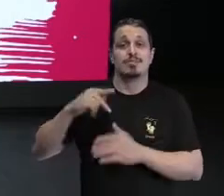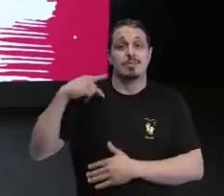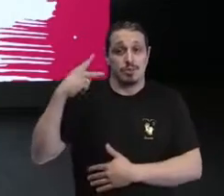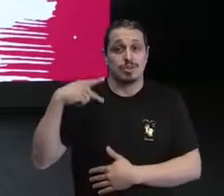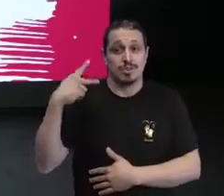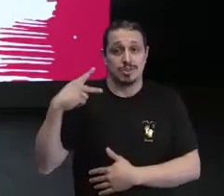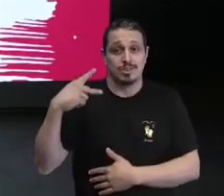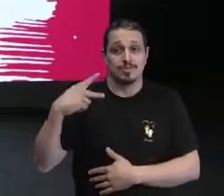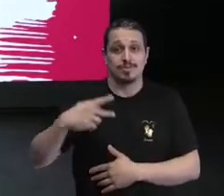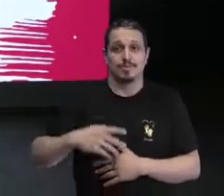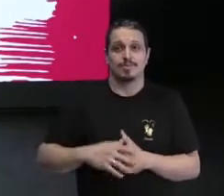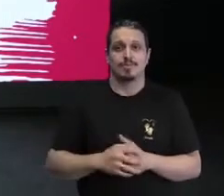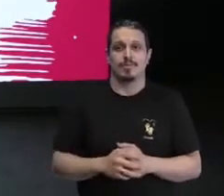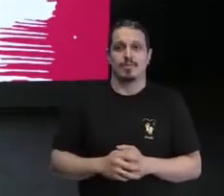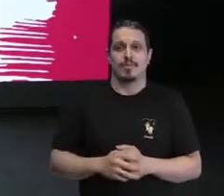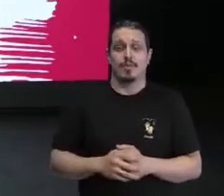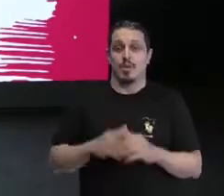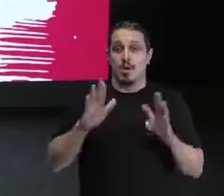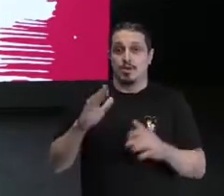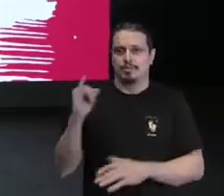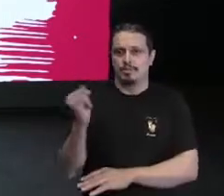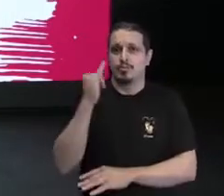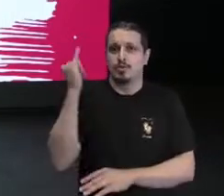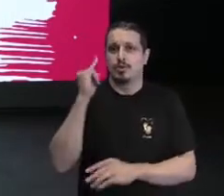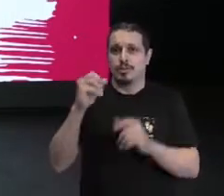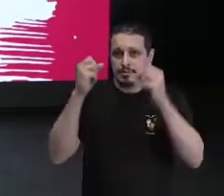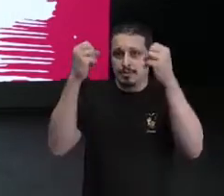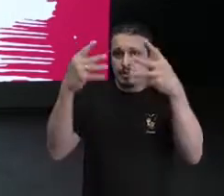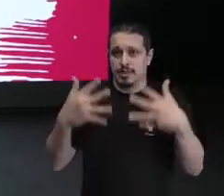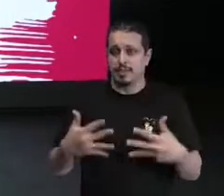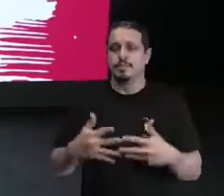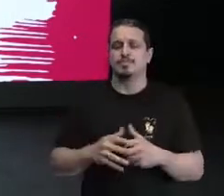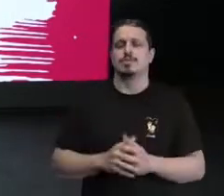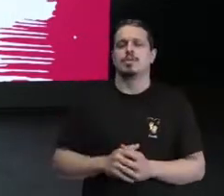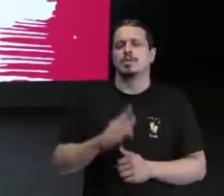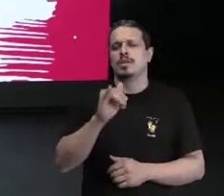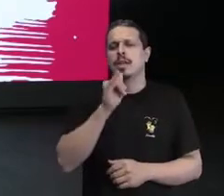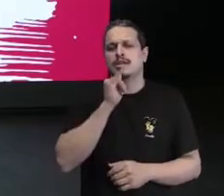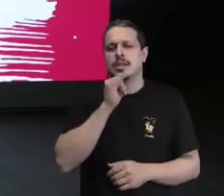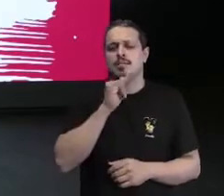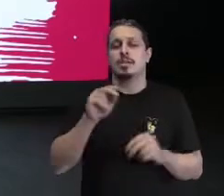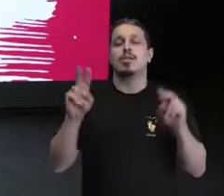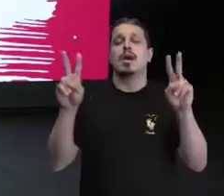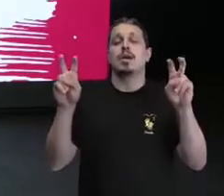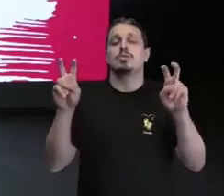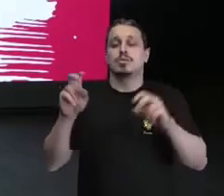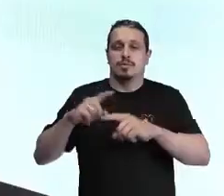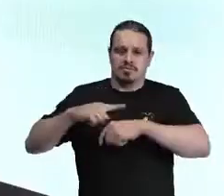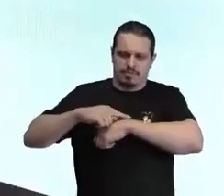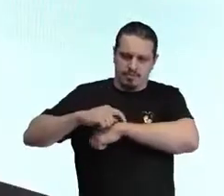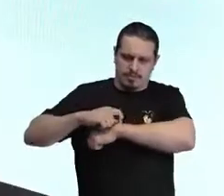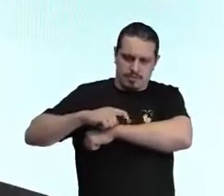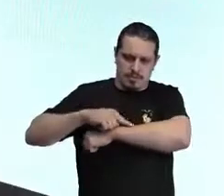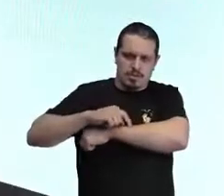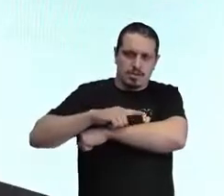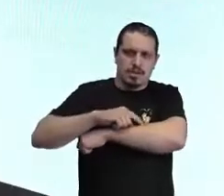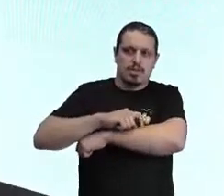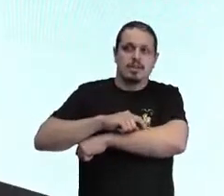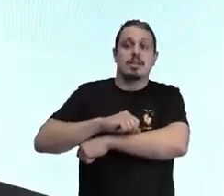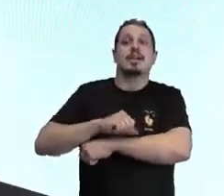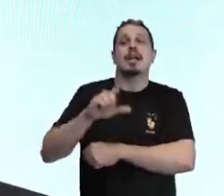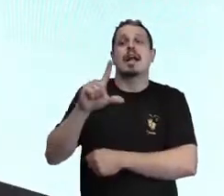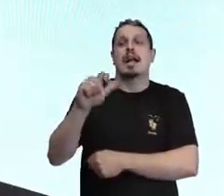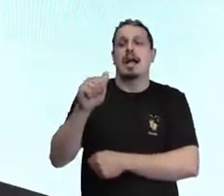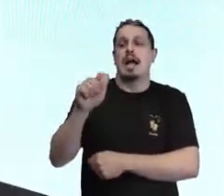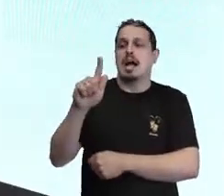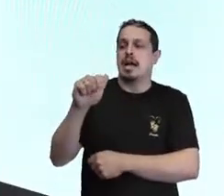Aí, primeiro é importante explicar esse negócio de lagarta vira pupa, né? As pessoas escutam esse nome e acham muito estranho. Lagarta vira pupa, o que